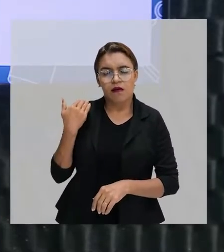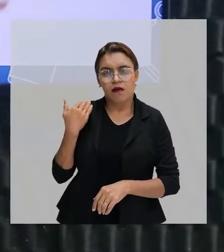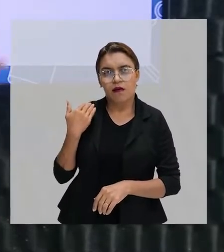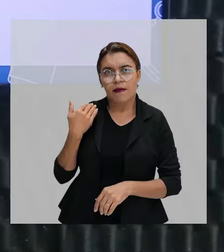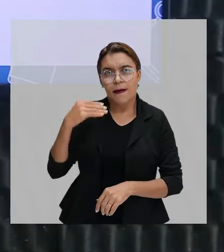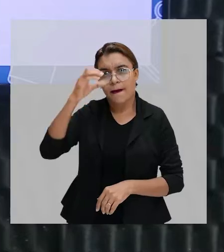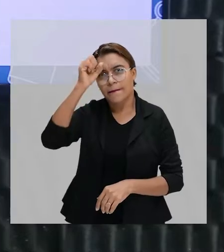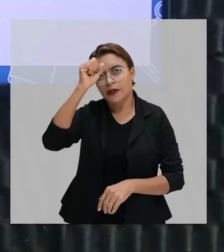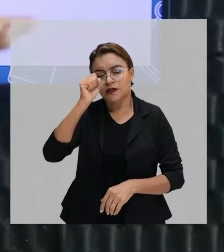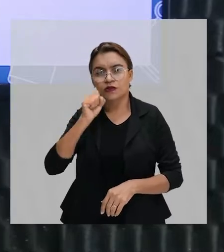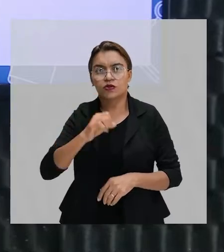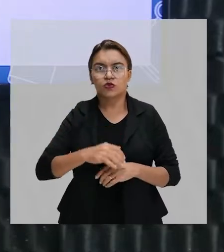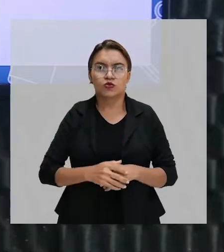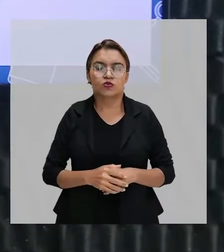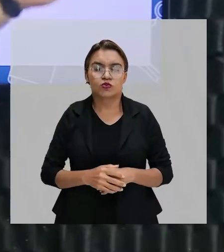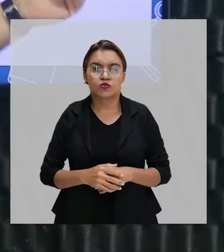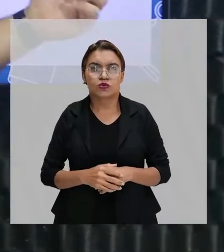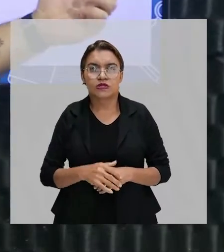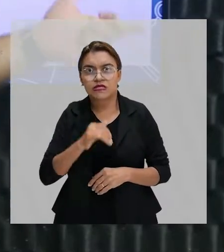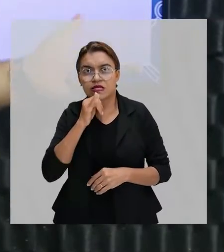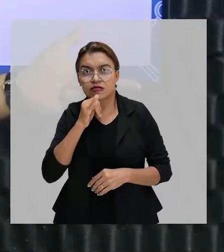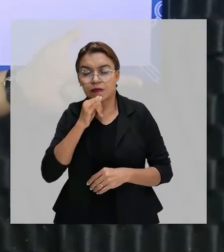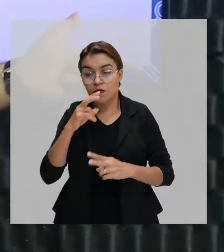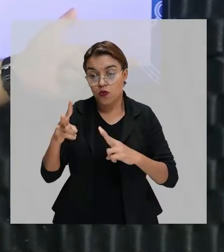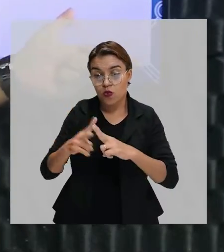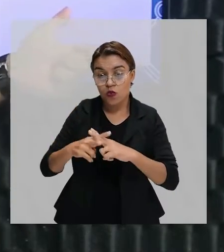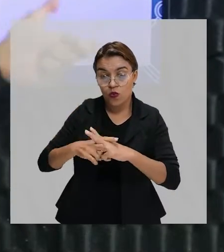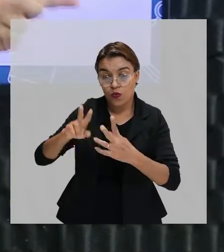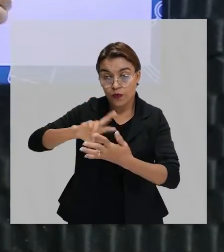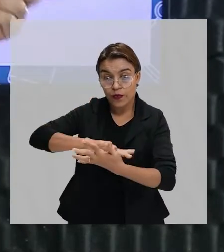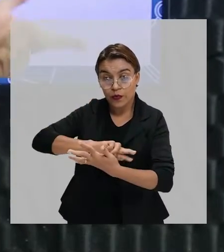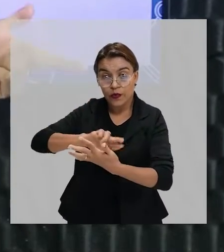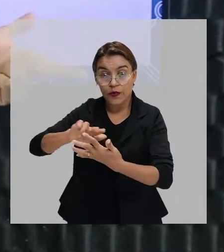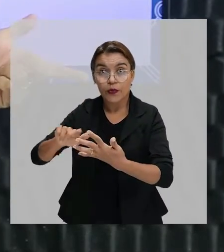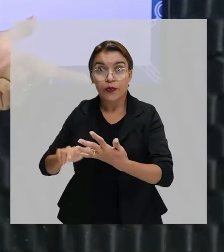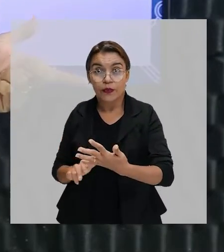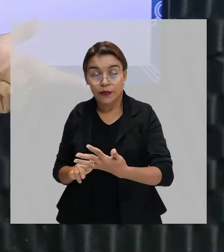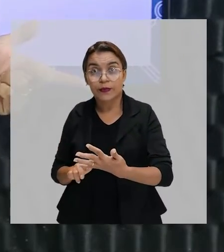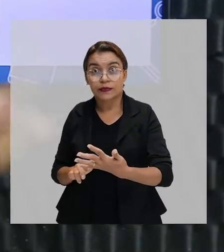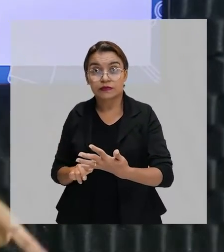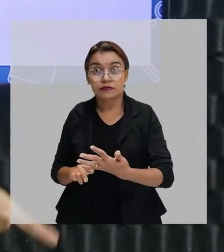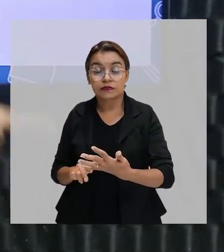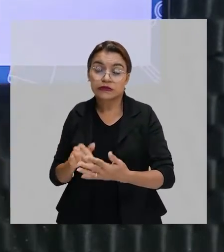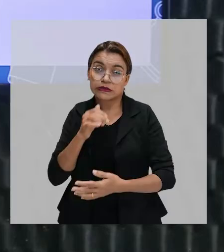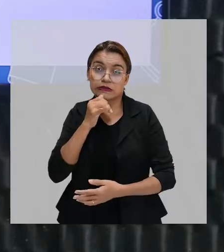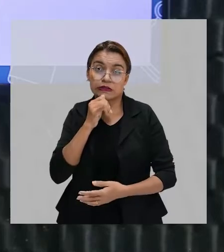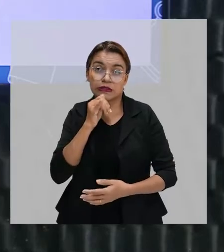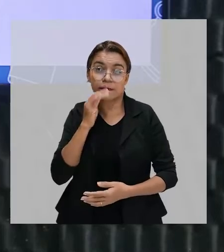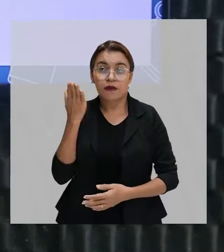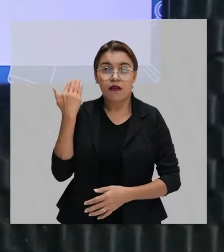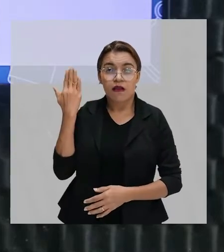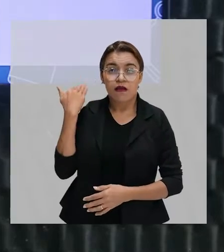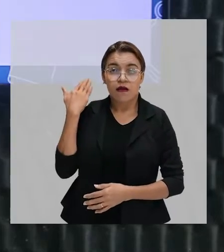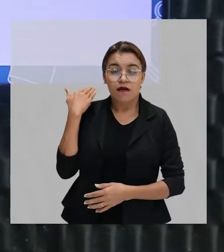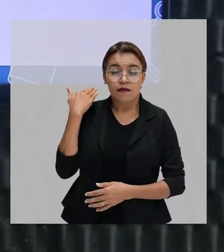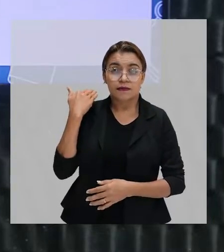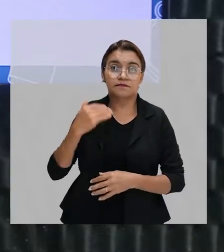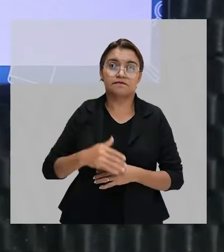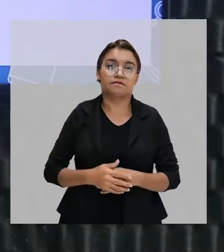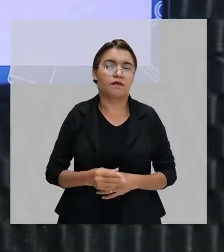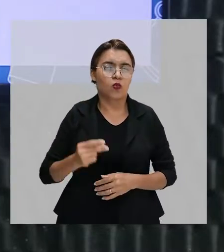própria ou se dos ensinamentos de alguma arte marcial por exemplo na antiguidade